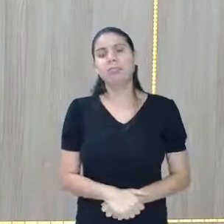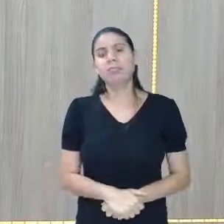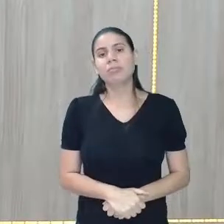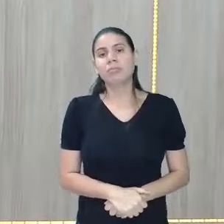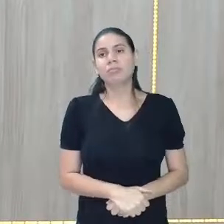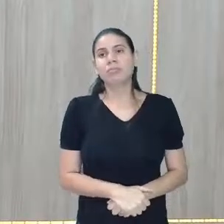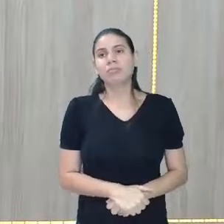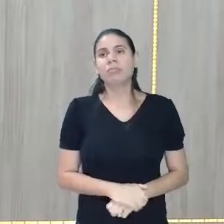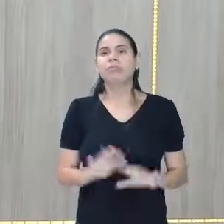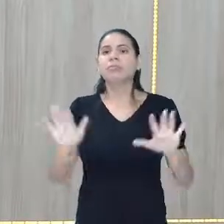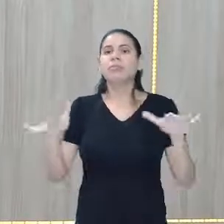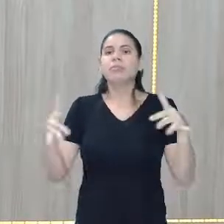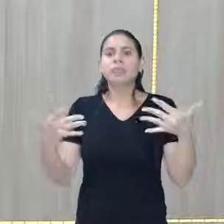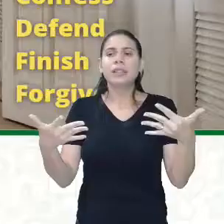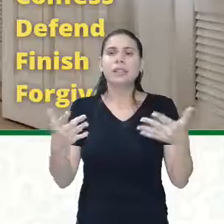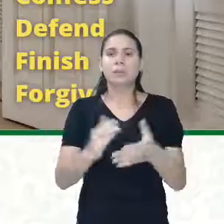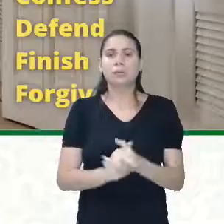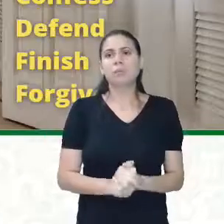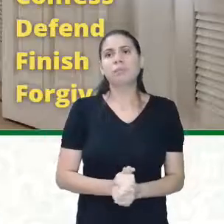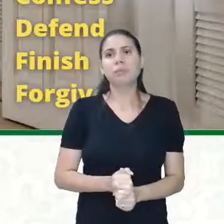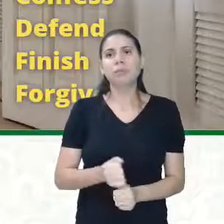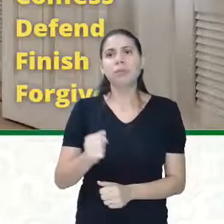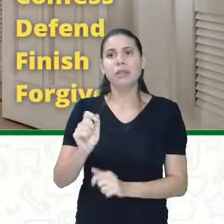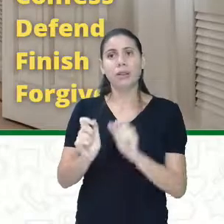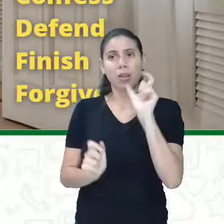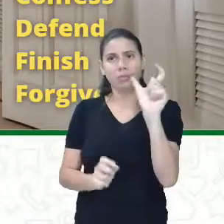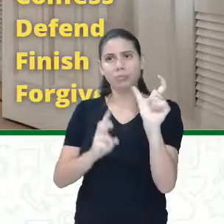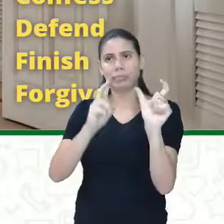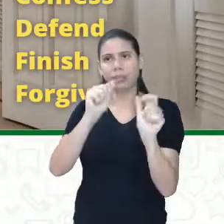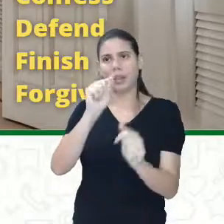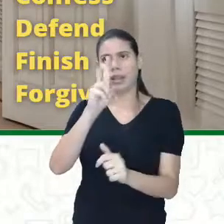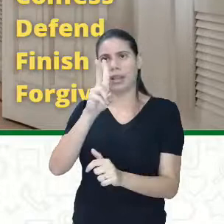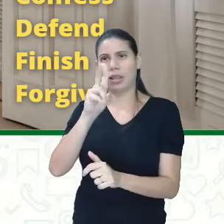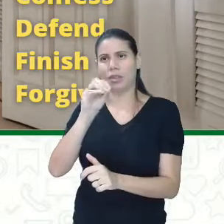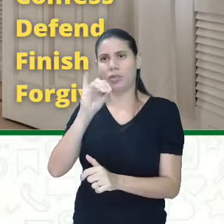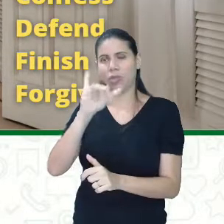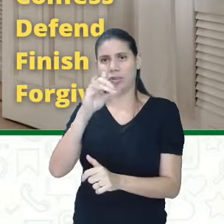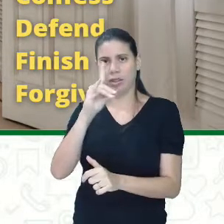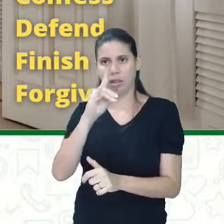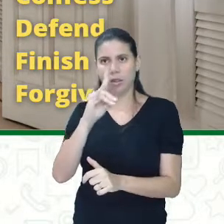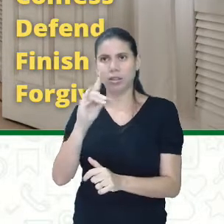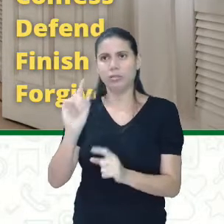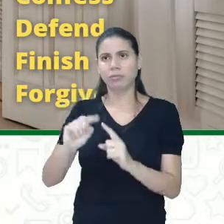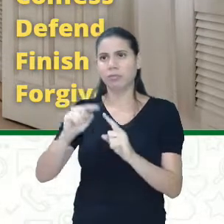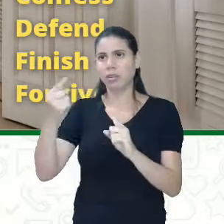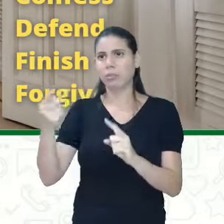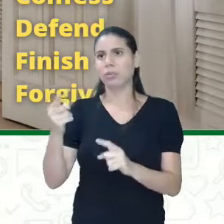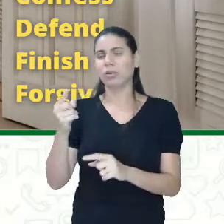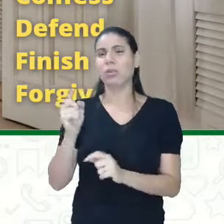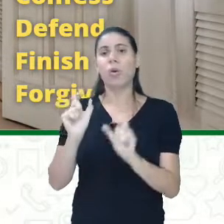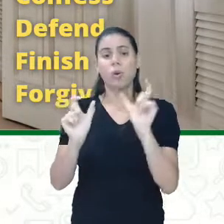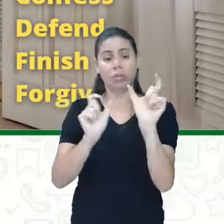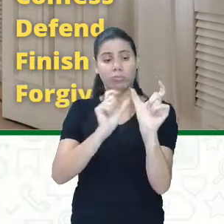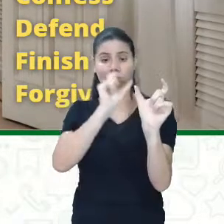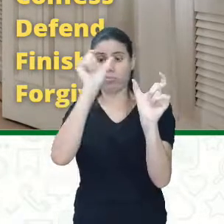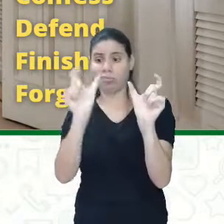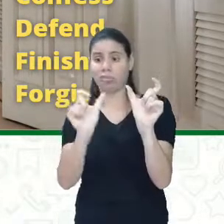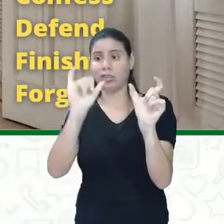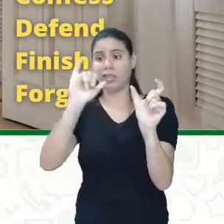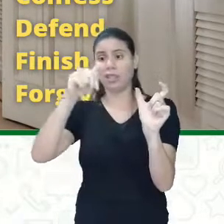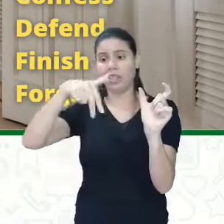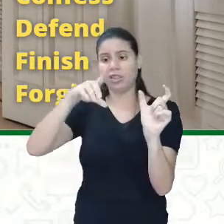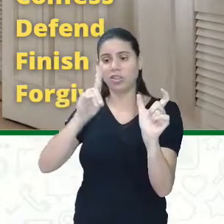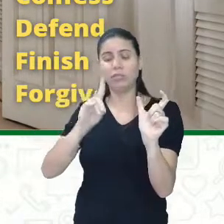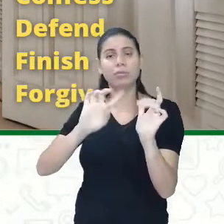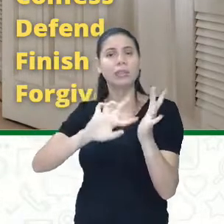Então, gente, ó, pelo fato de eu ter usado o avoid e o resist, o verbo que eu precisei usar depois dele teve que vir com ing. Então, vamos traduzir